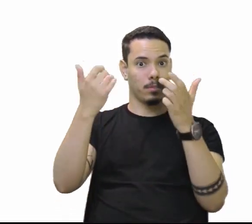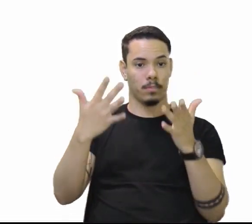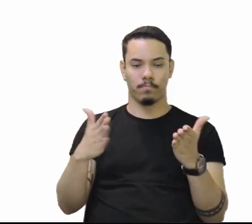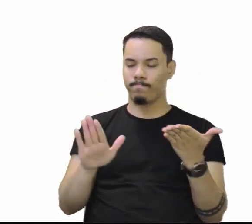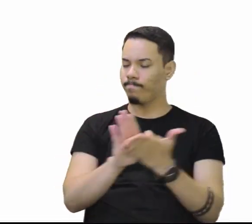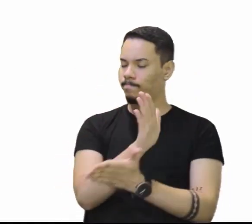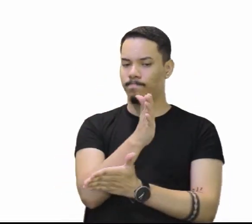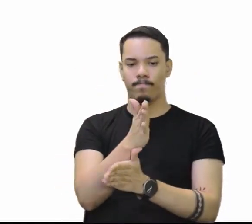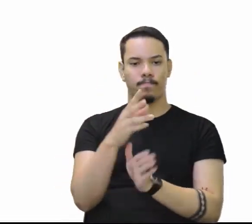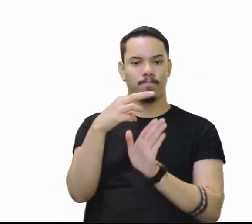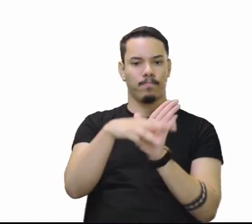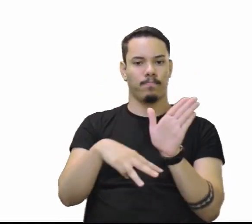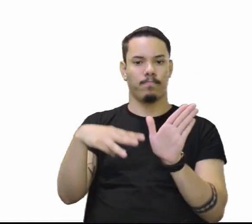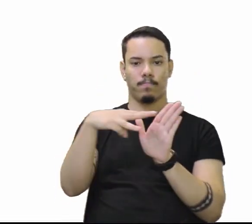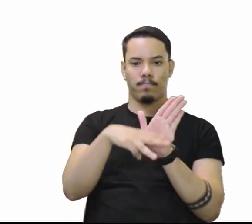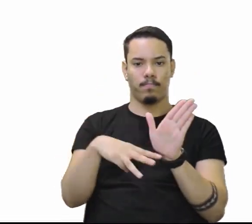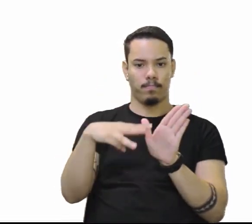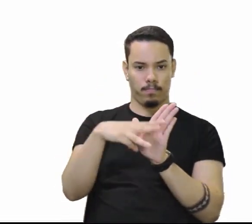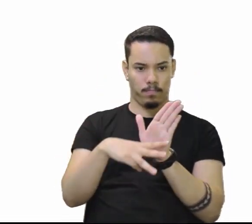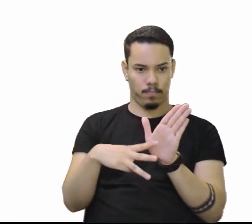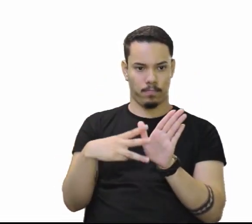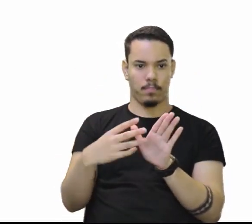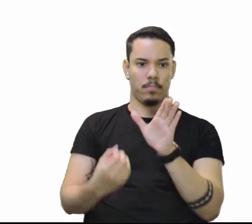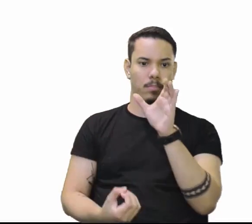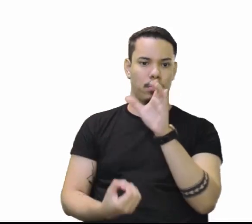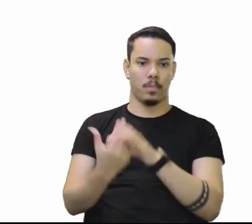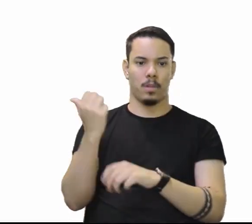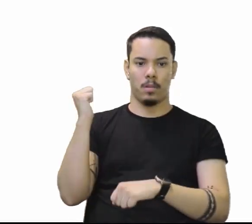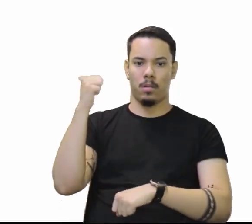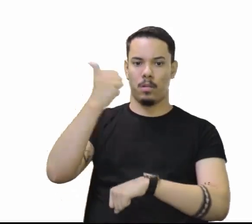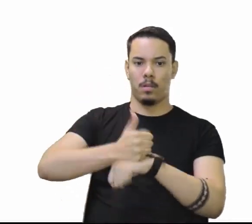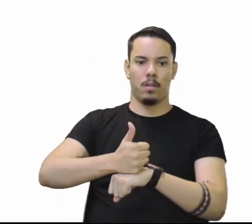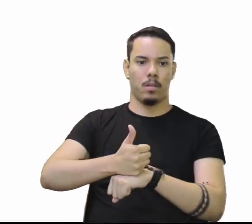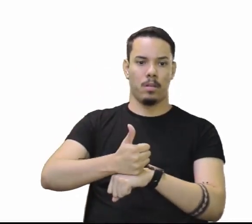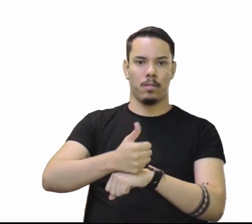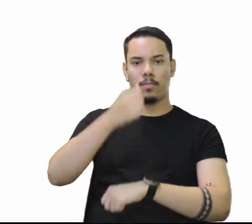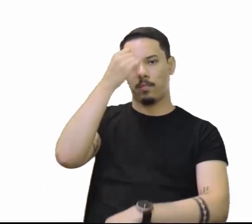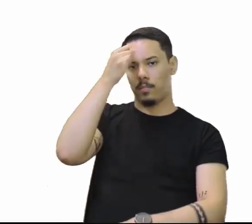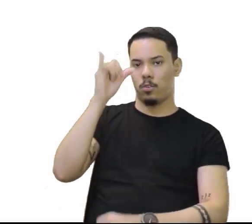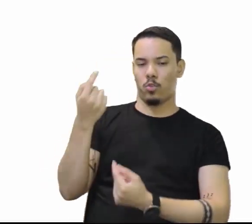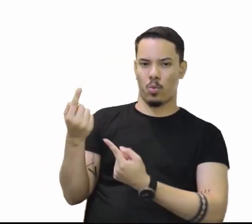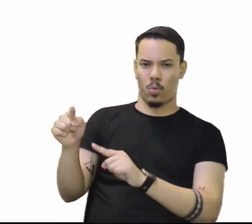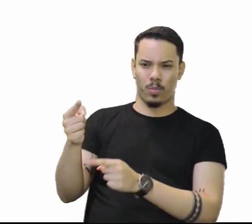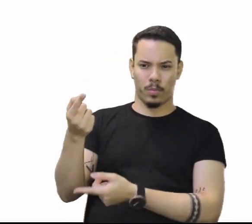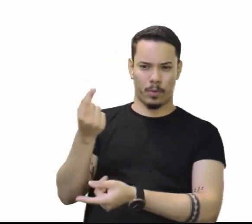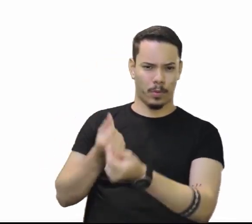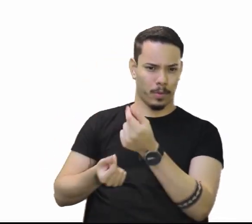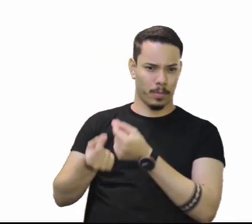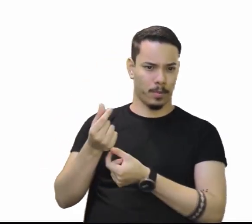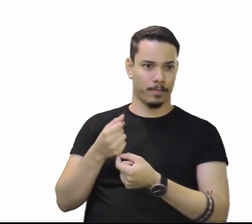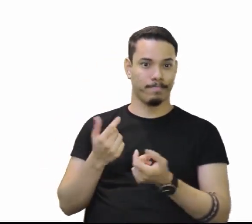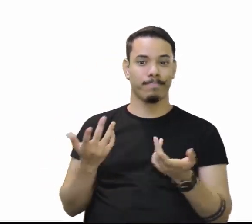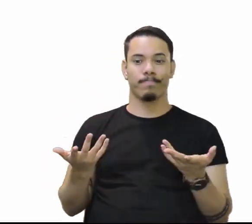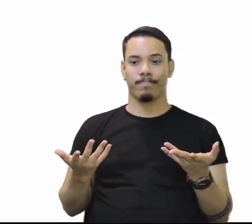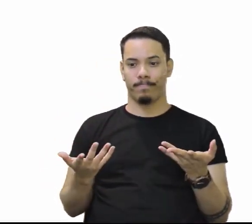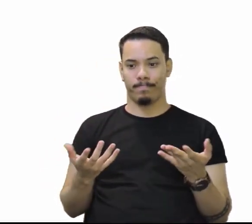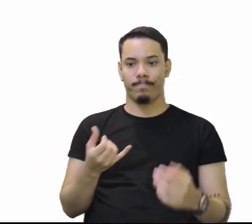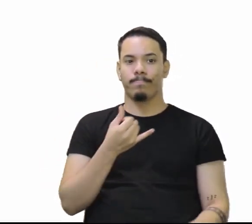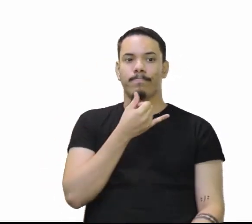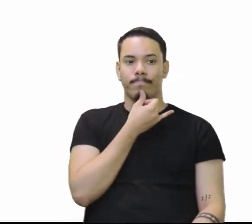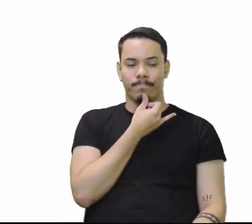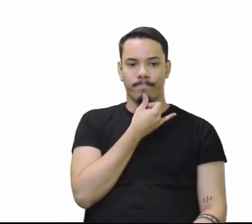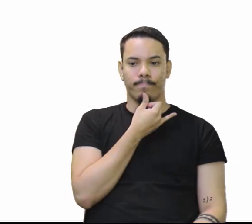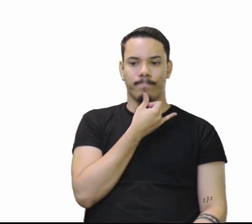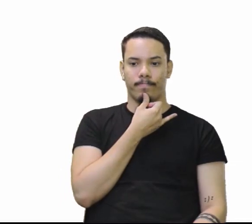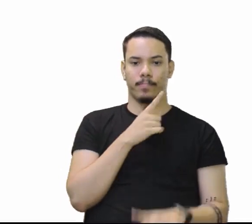Extinguir a lendária estrada de ferro Madeira-Mamoré, considerada obsoleta e antieconômica. O texto trouxe essa